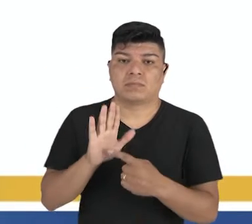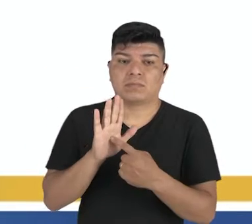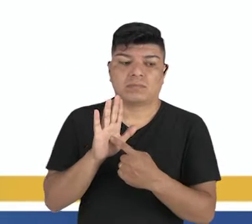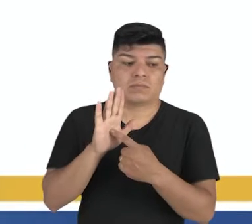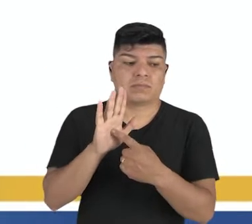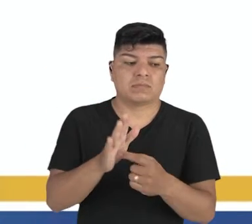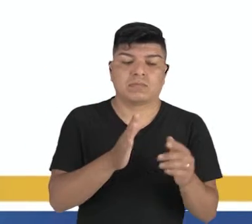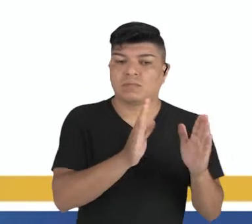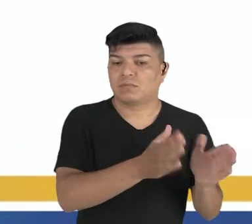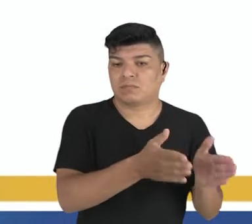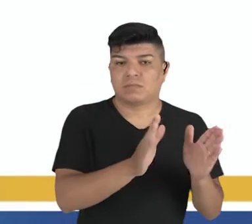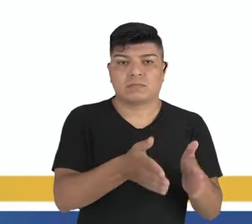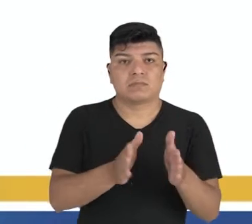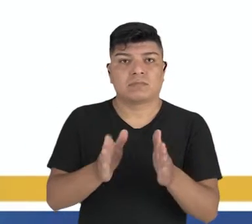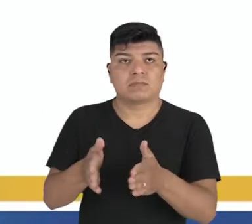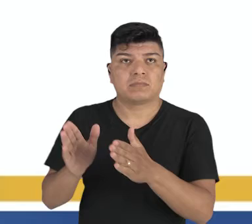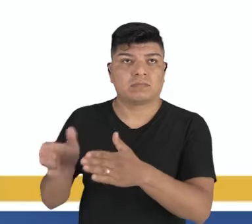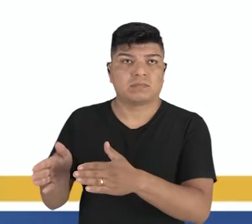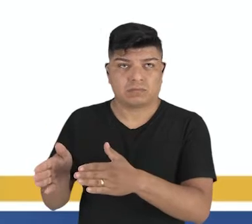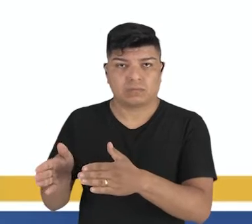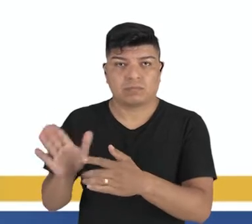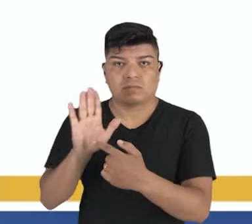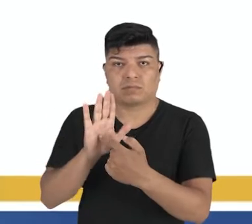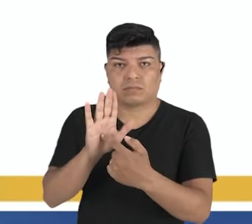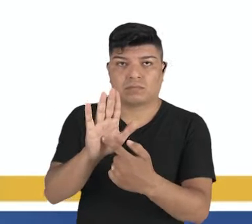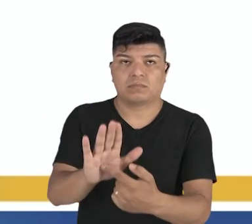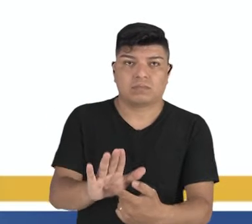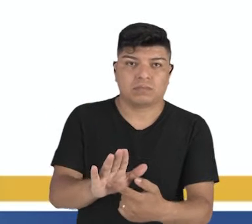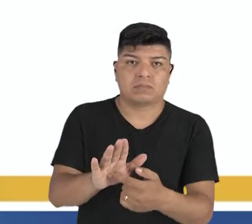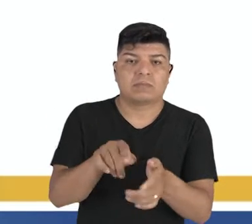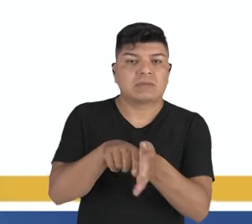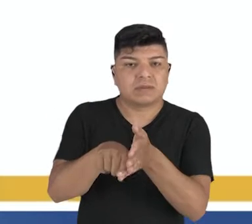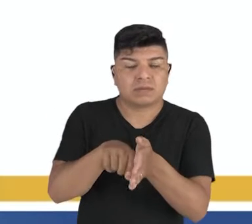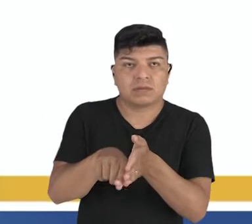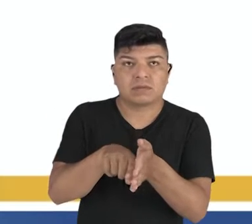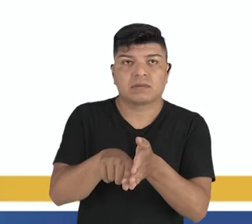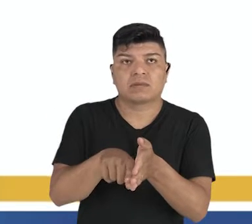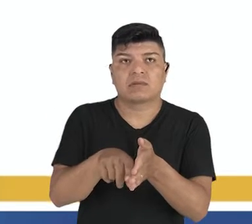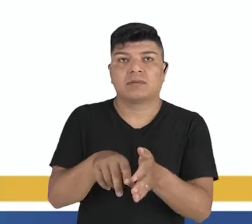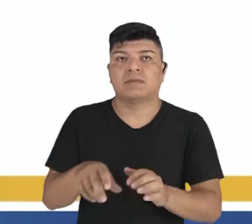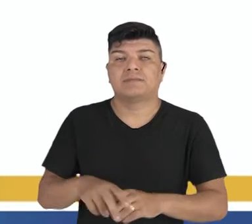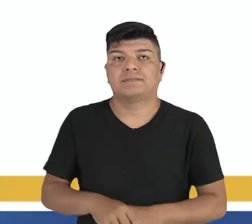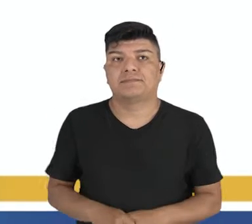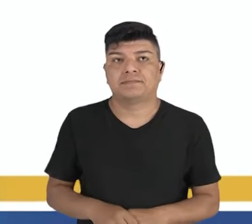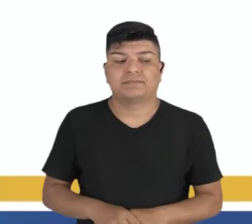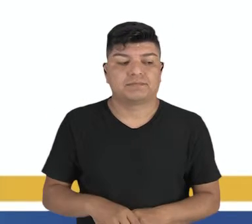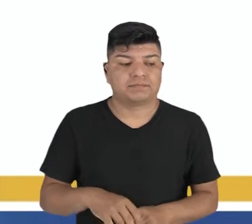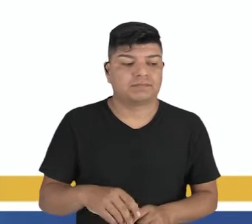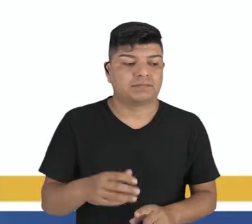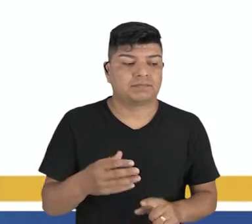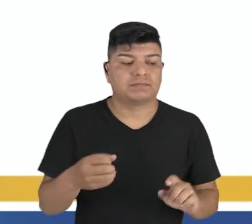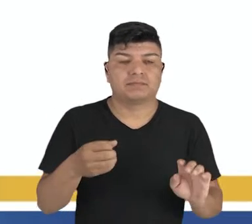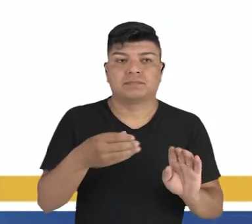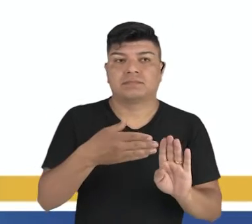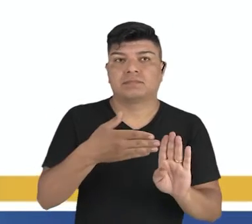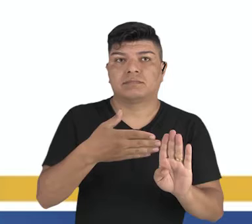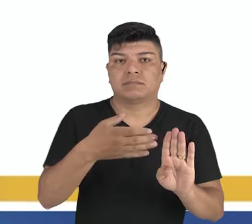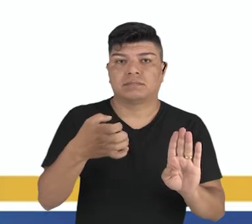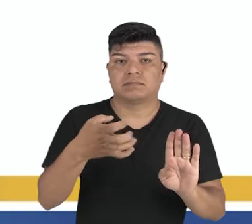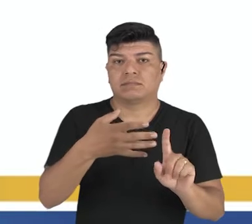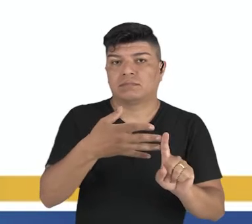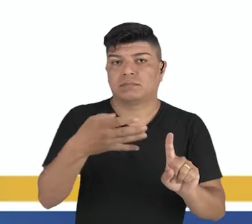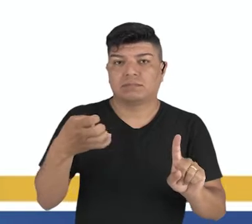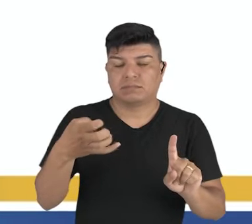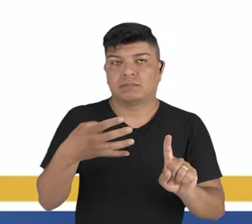expositivo. A apresentação dos fatos, a argumentação, como exemplo, os trabalhos acadêmicos. Toda